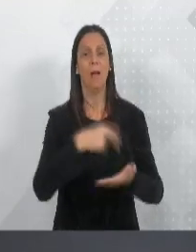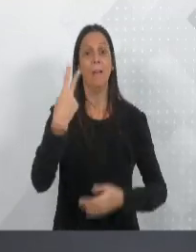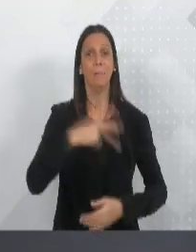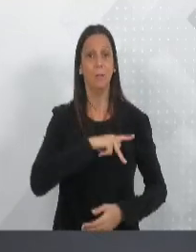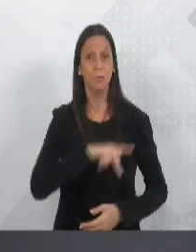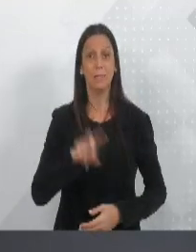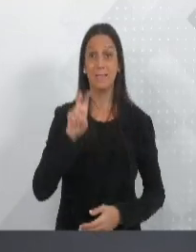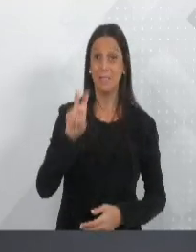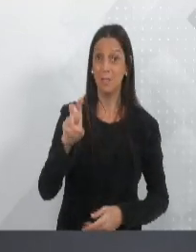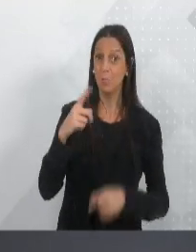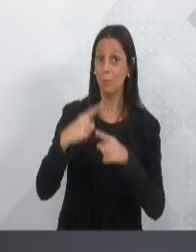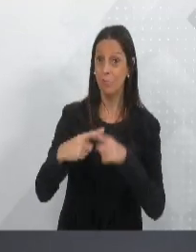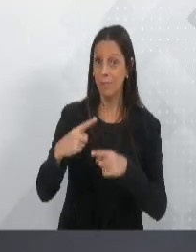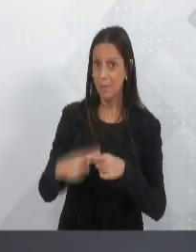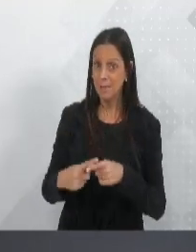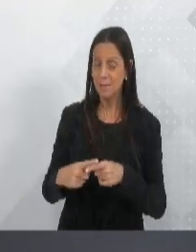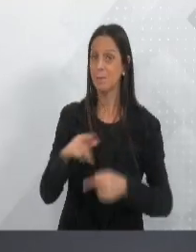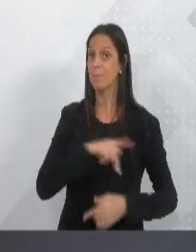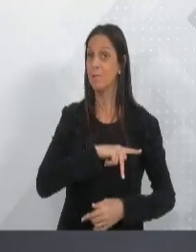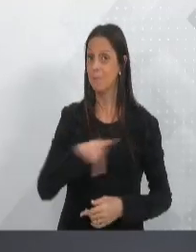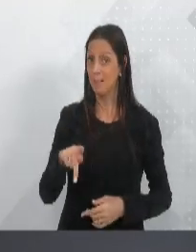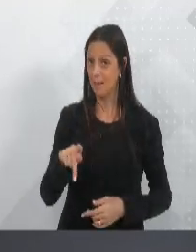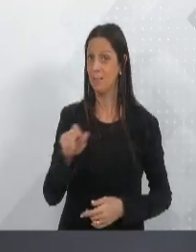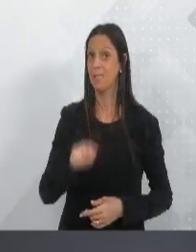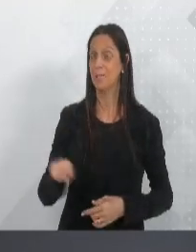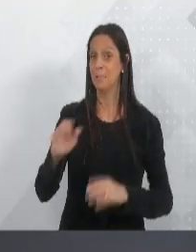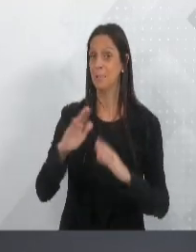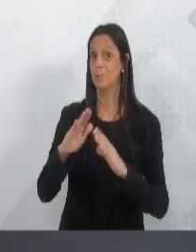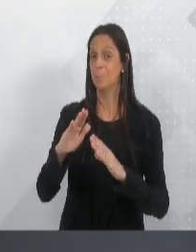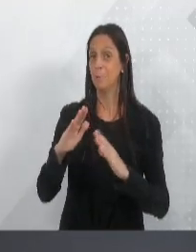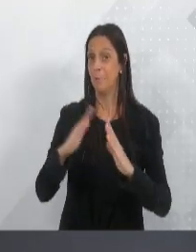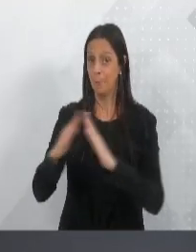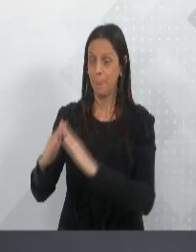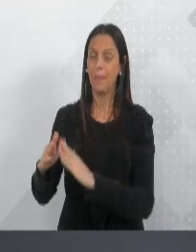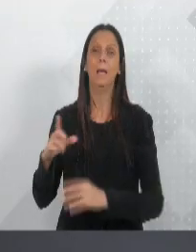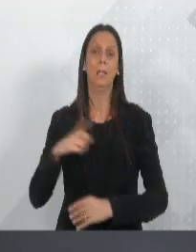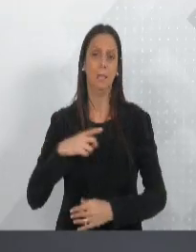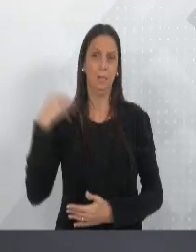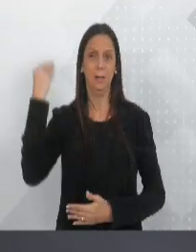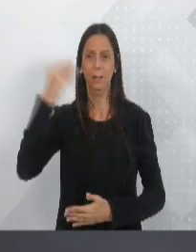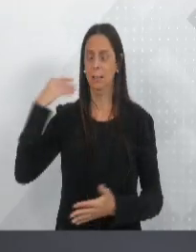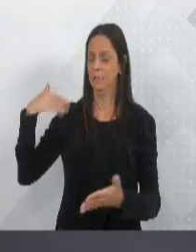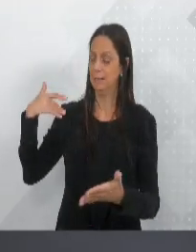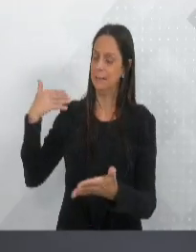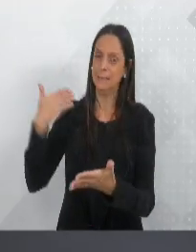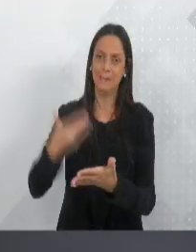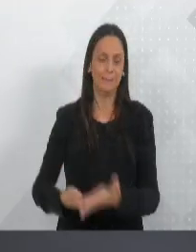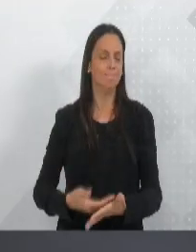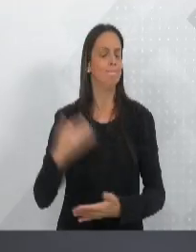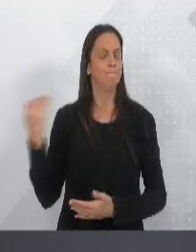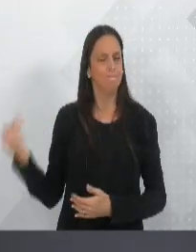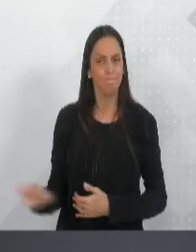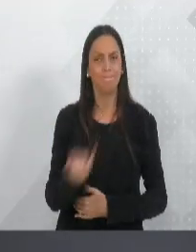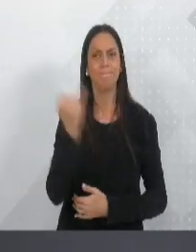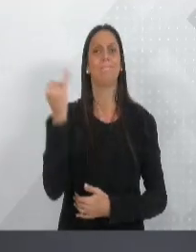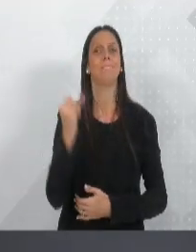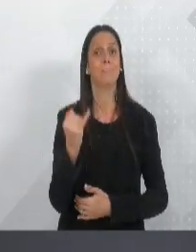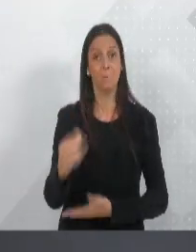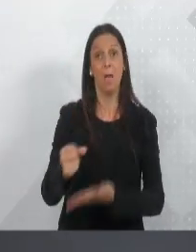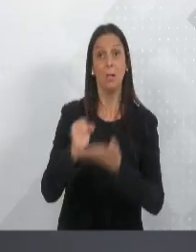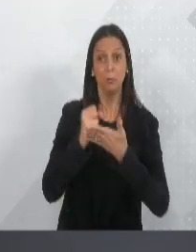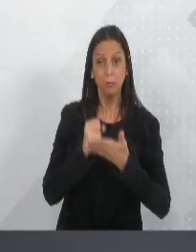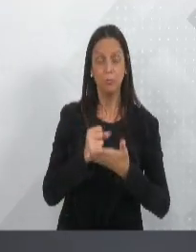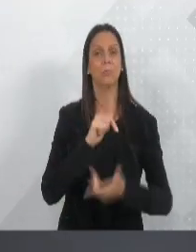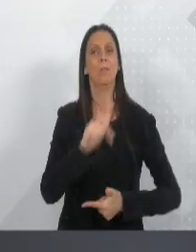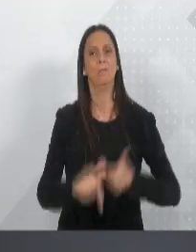eleito presidente pela minha comunidade então assim eu carrego uma bagagem muito positiva e muito importante que só me acrescenta no trabalho